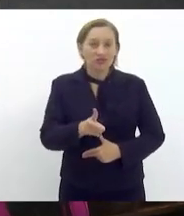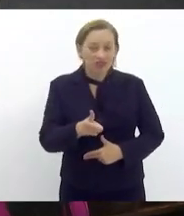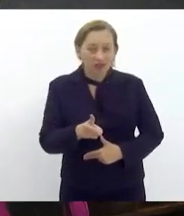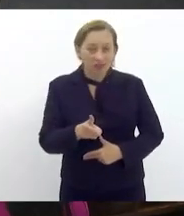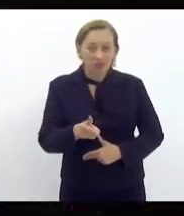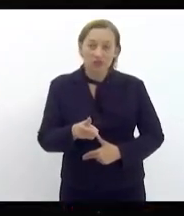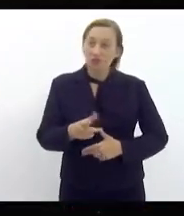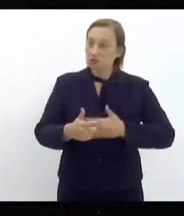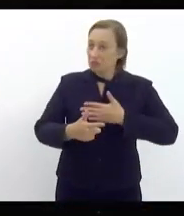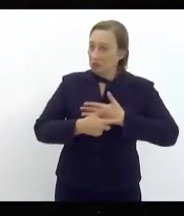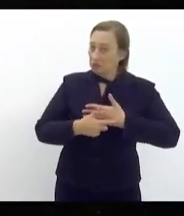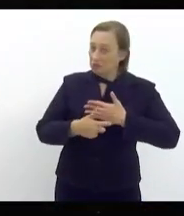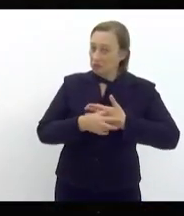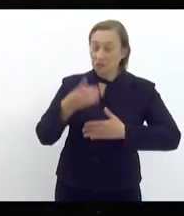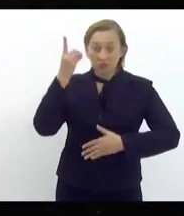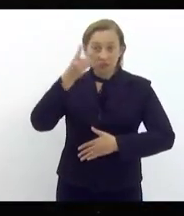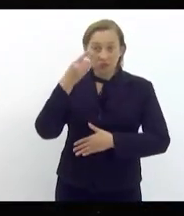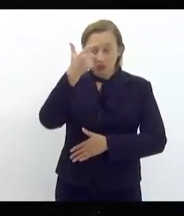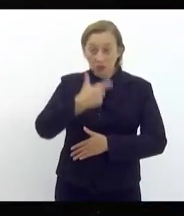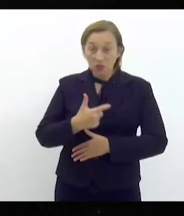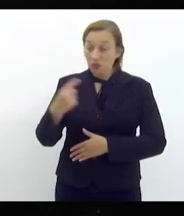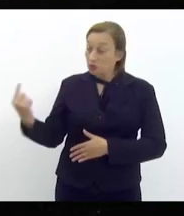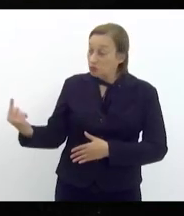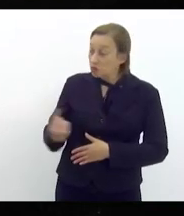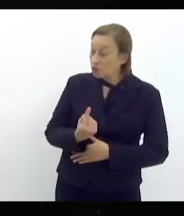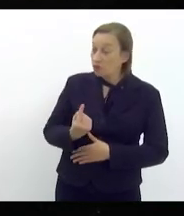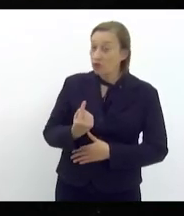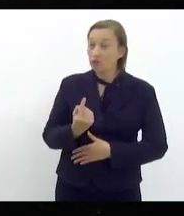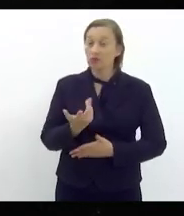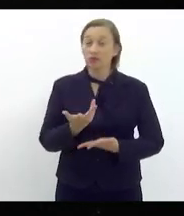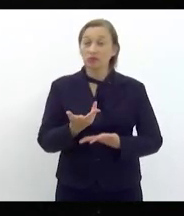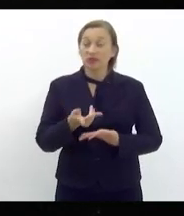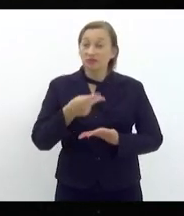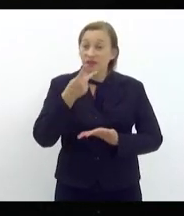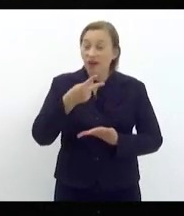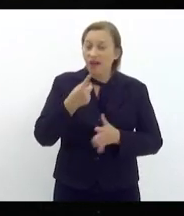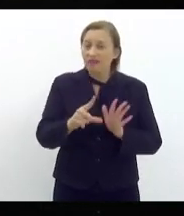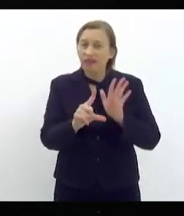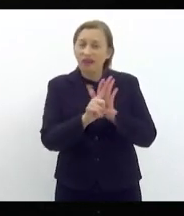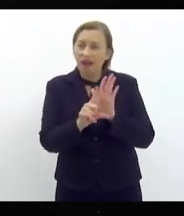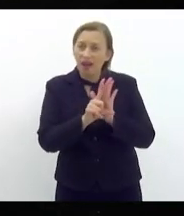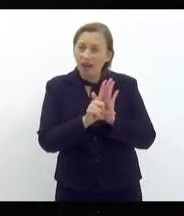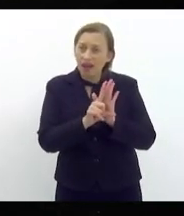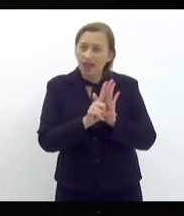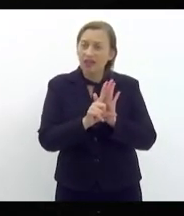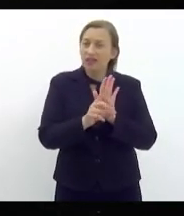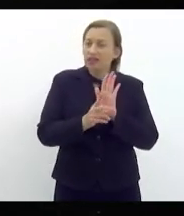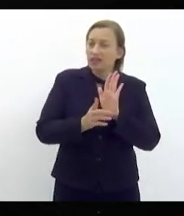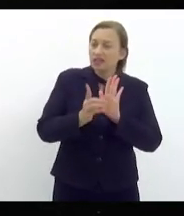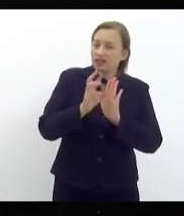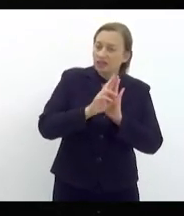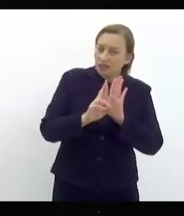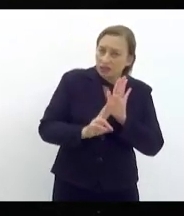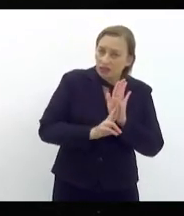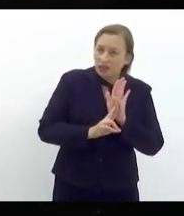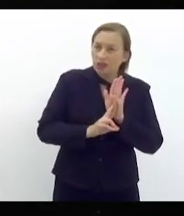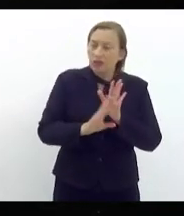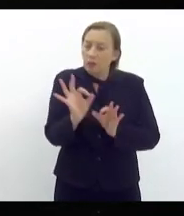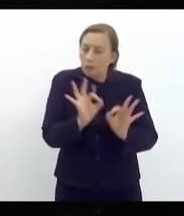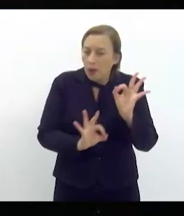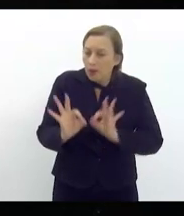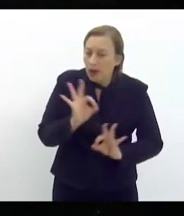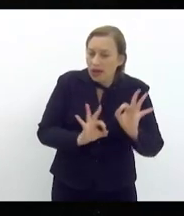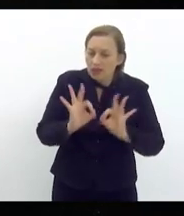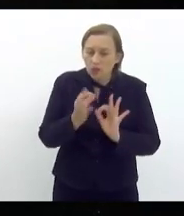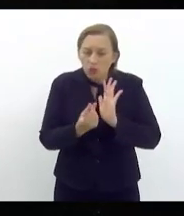quando nós trazemos ao parlamento a apreciação da lei de diretrizes para a elaboração do